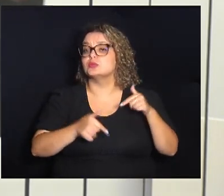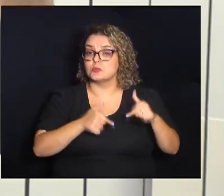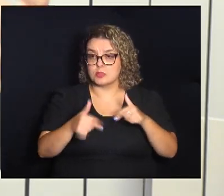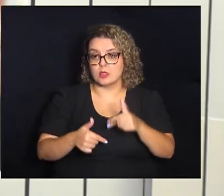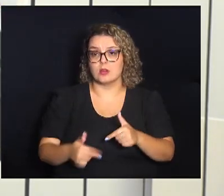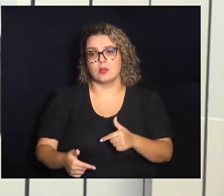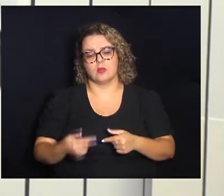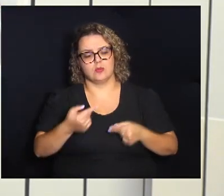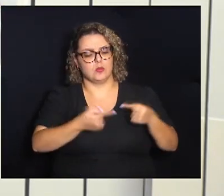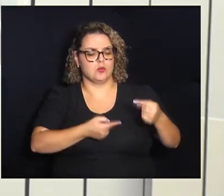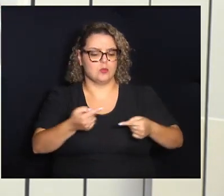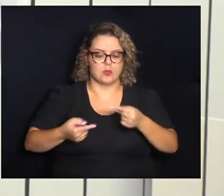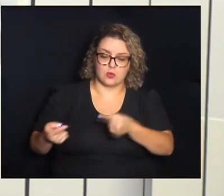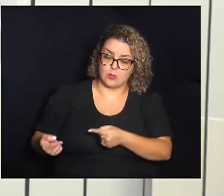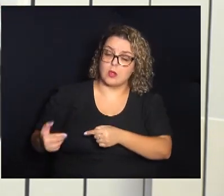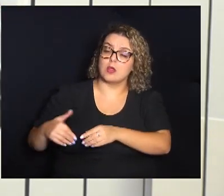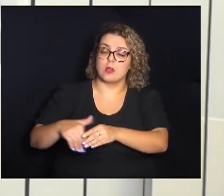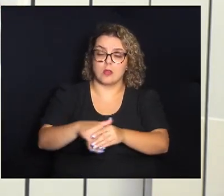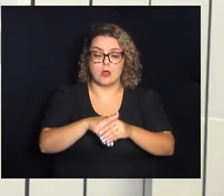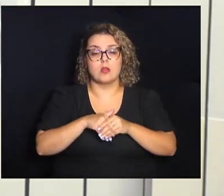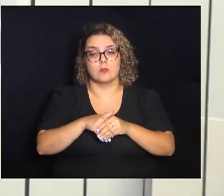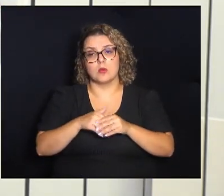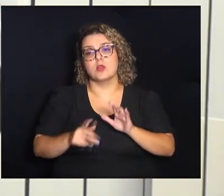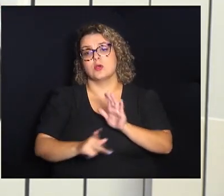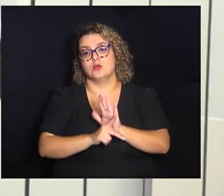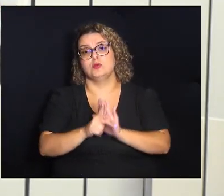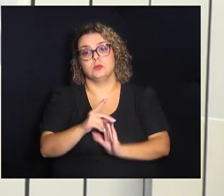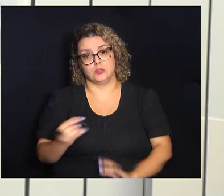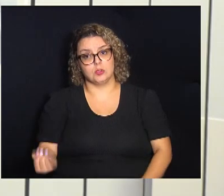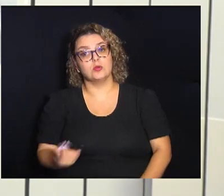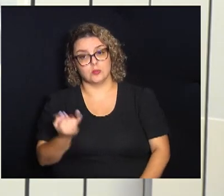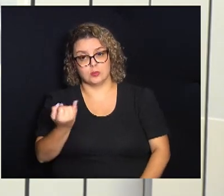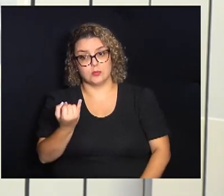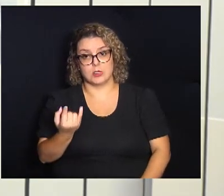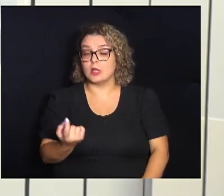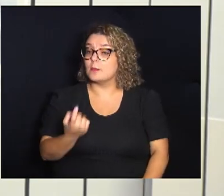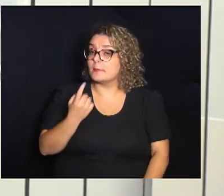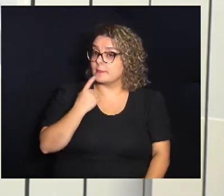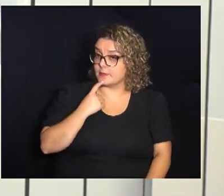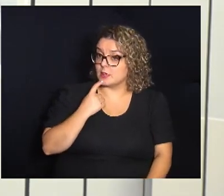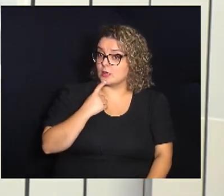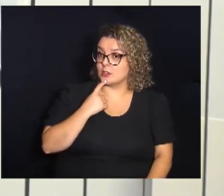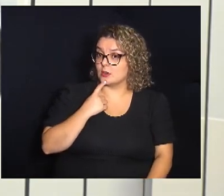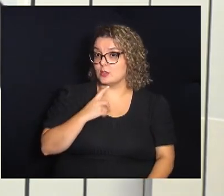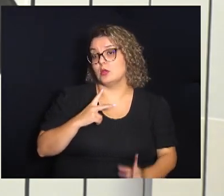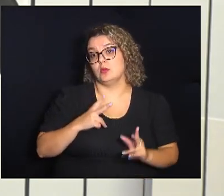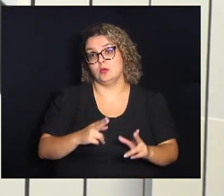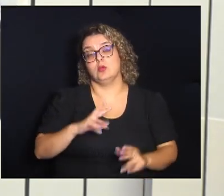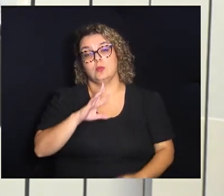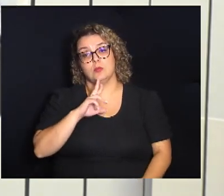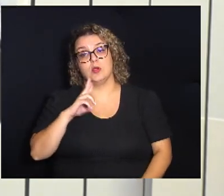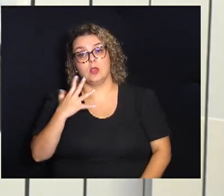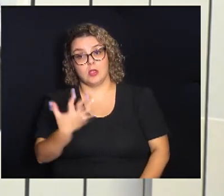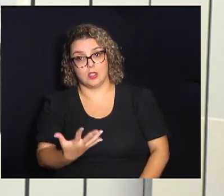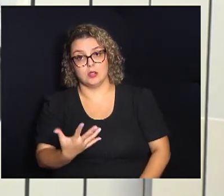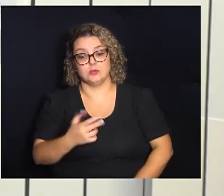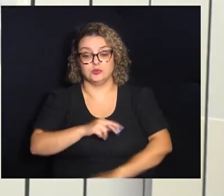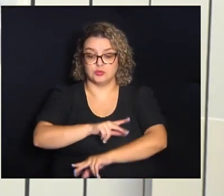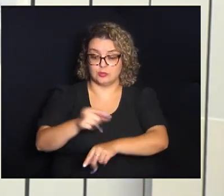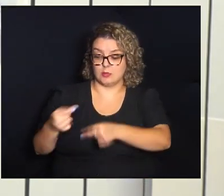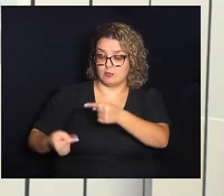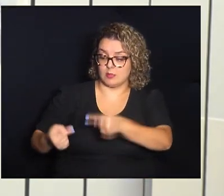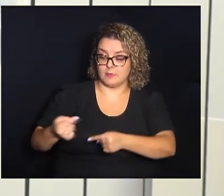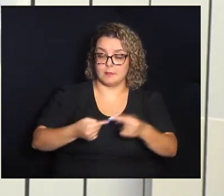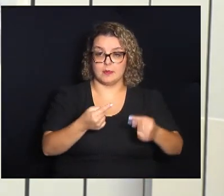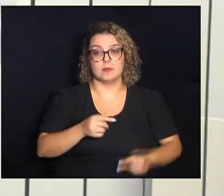as discussões e votações de projetos importantes para Campinas, como resultado de muitos debates